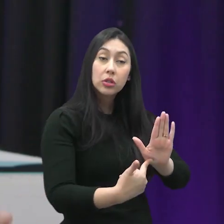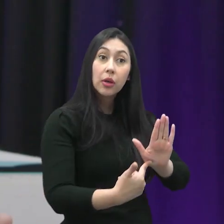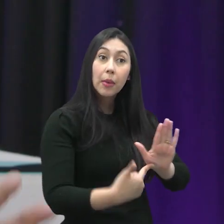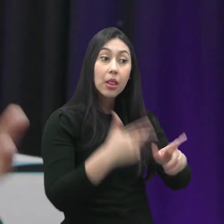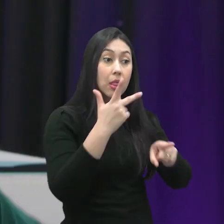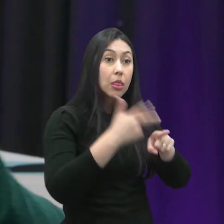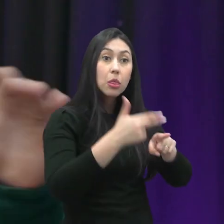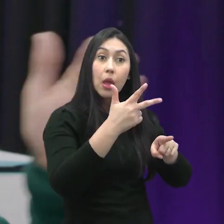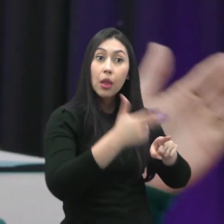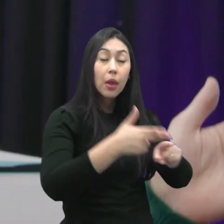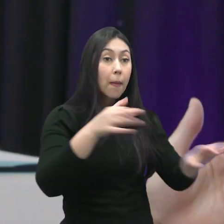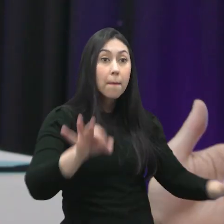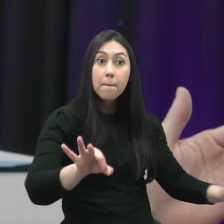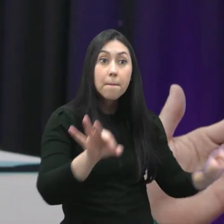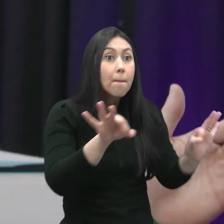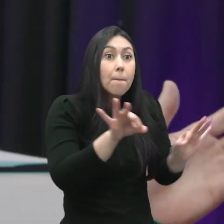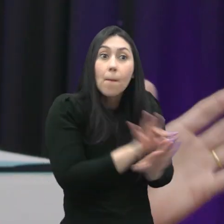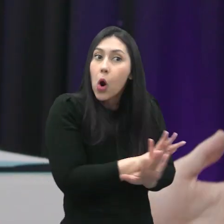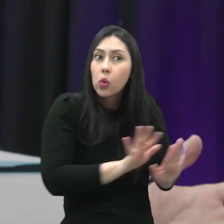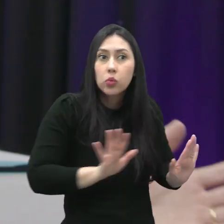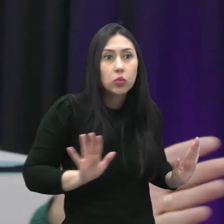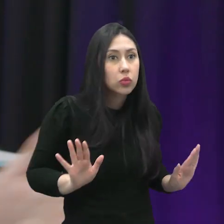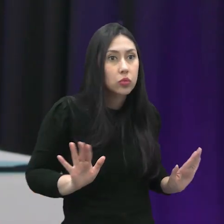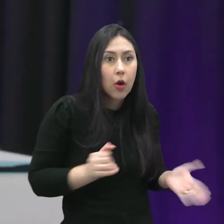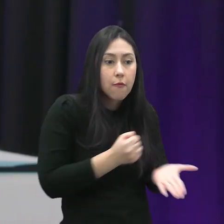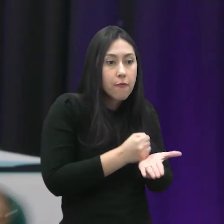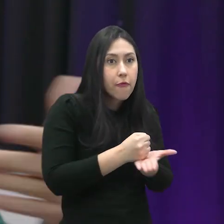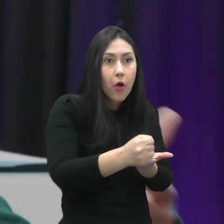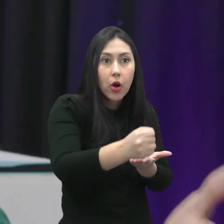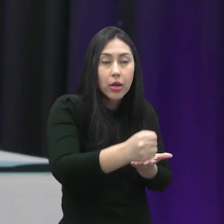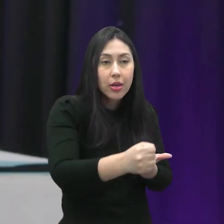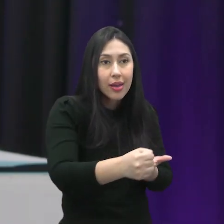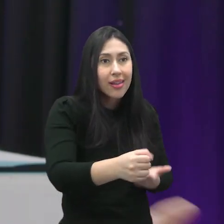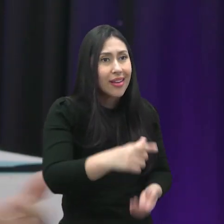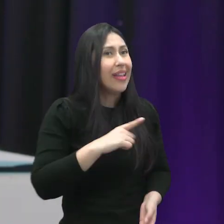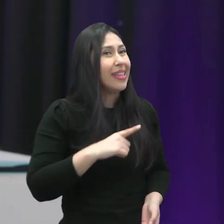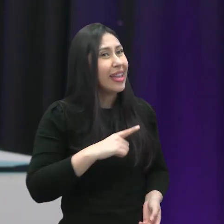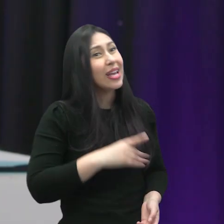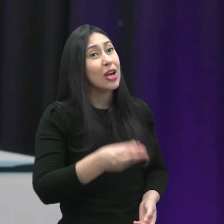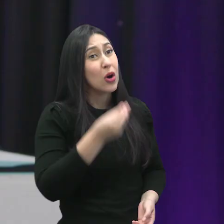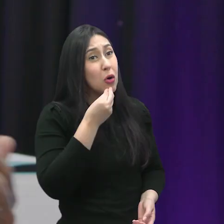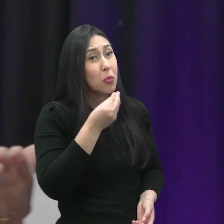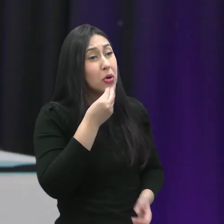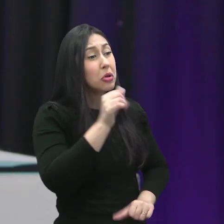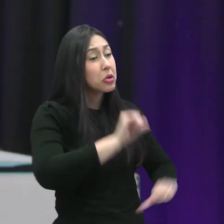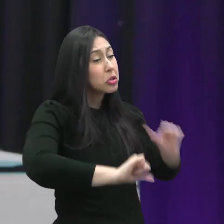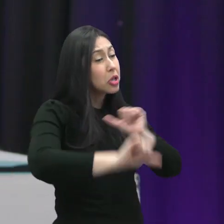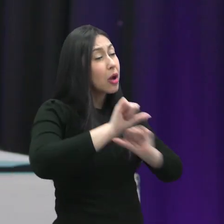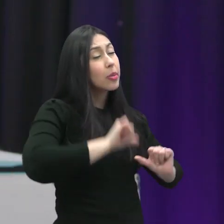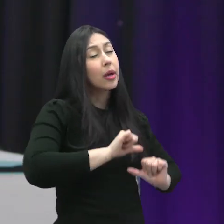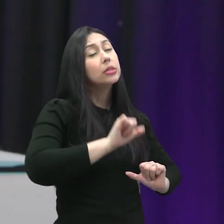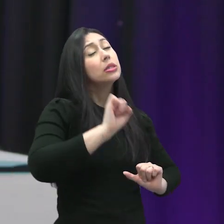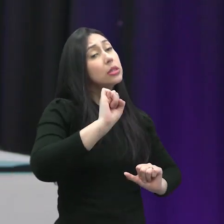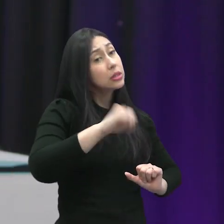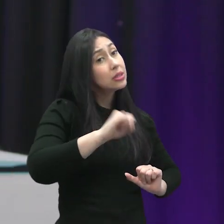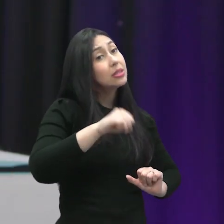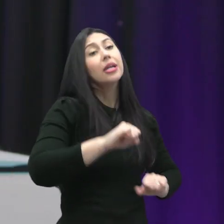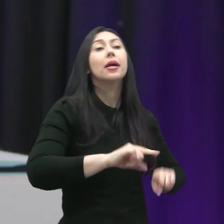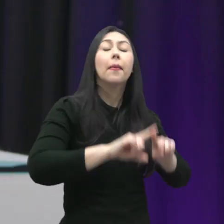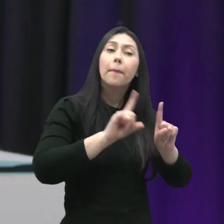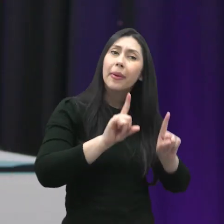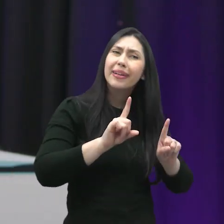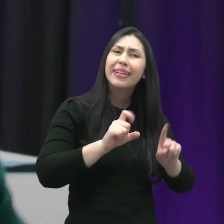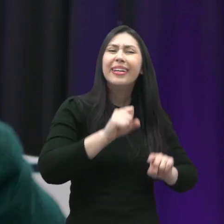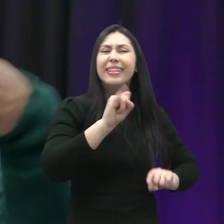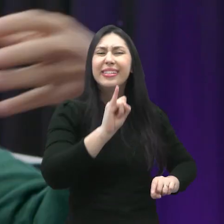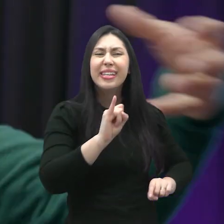método contraceptivo definitivo. Existe maneira de reverter? Existe a reversão de vasectomia. Mas se